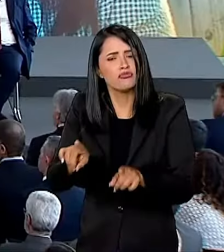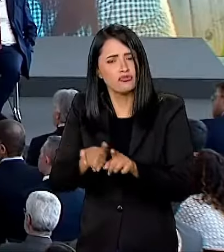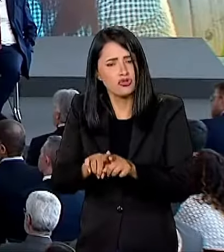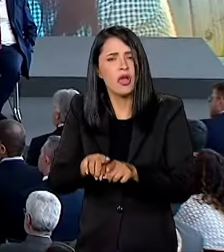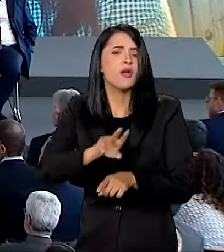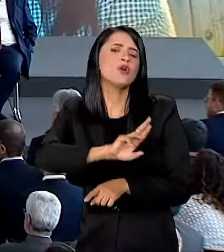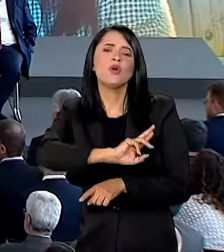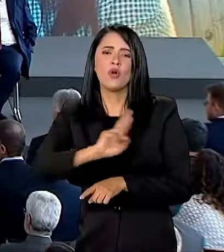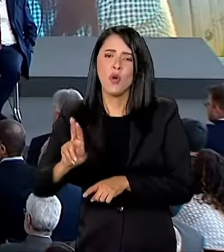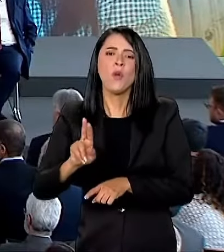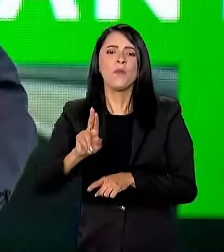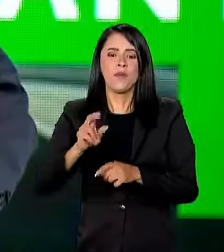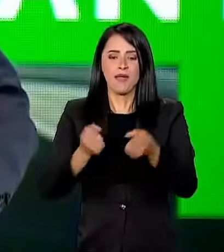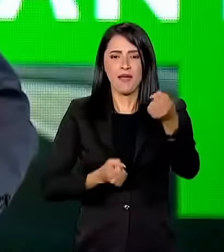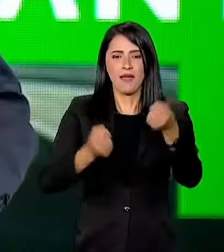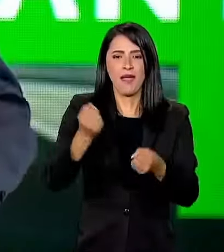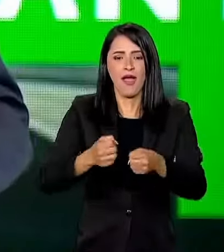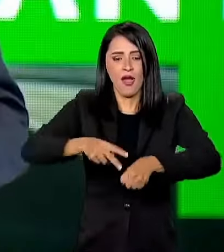com o chamado carro verde.